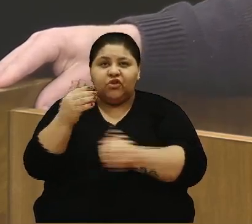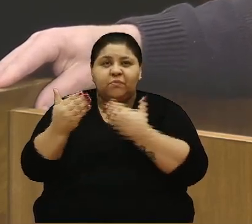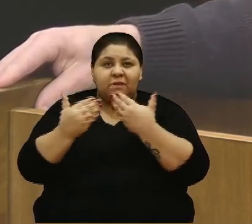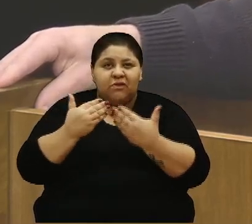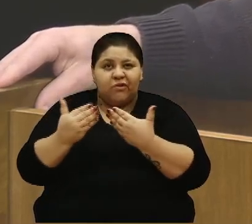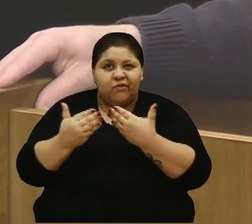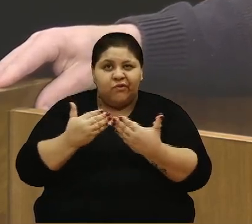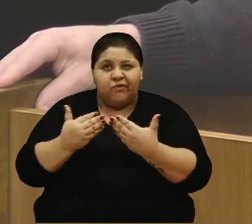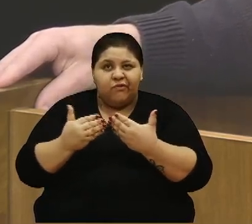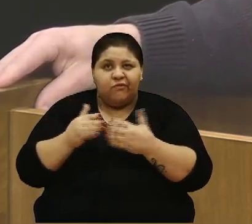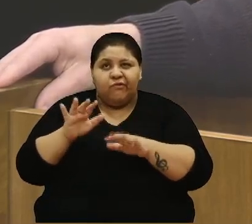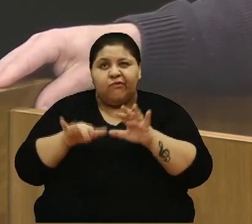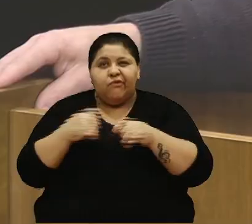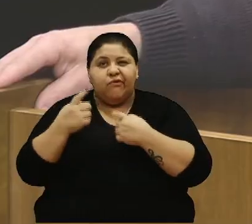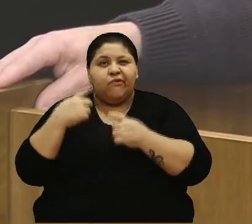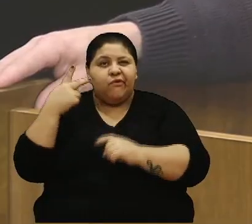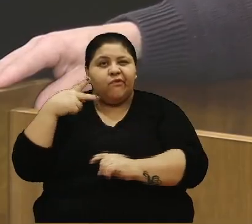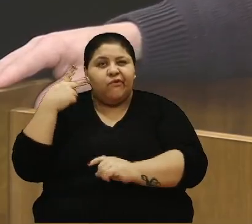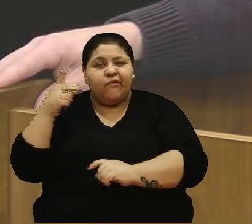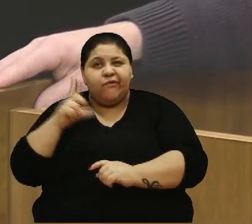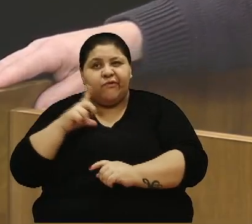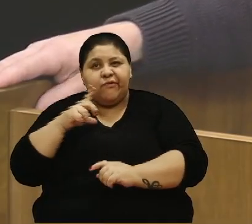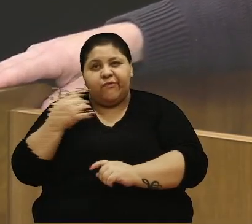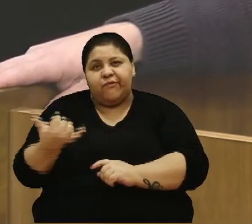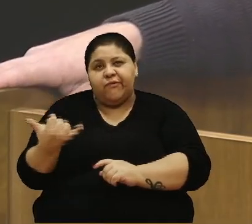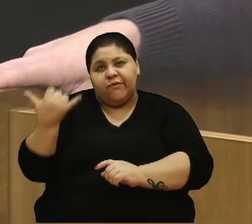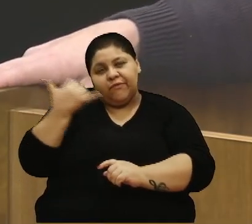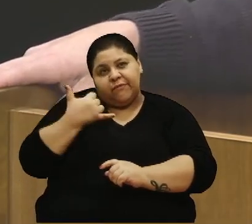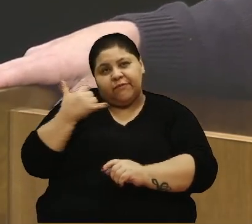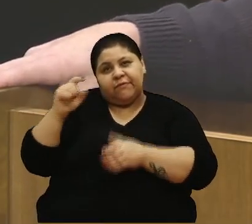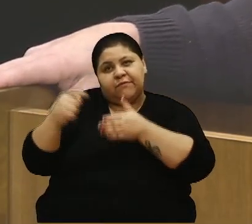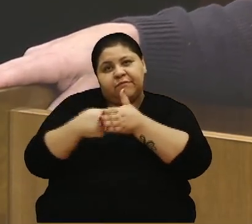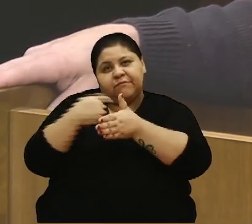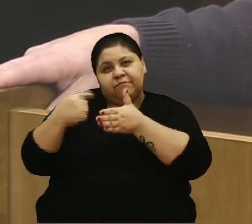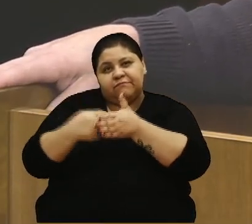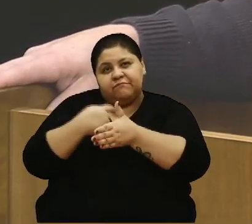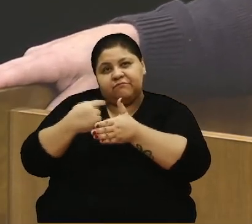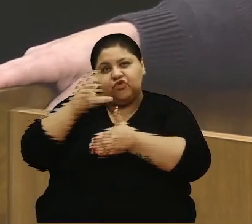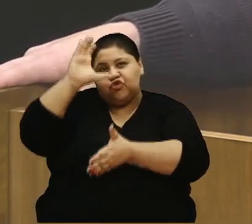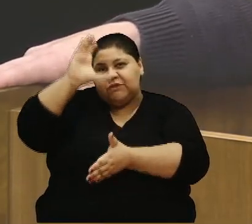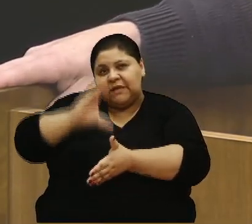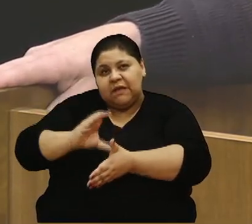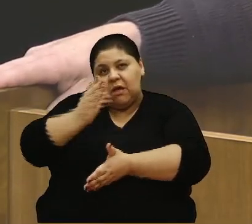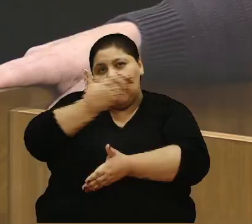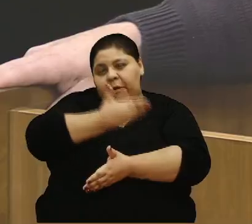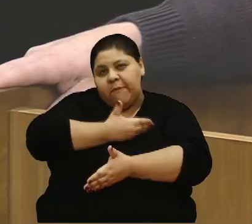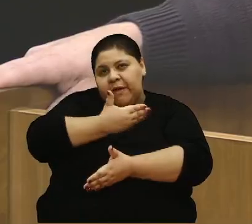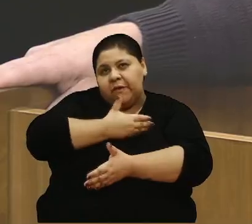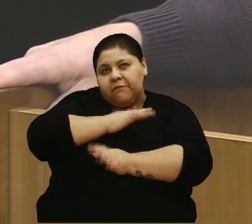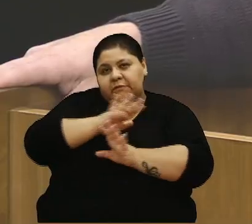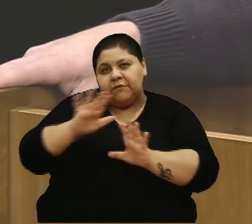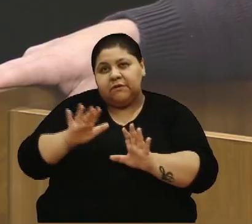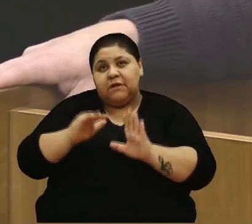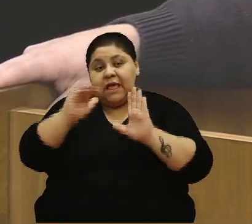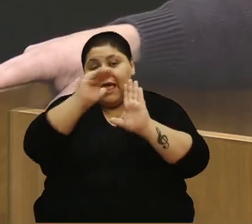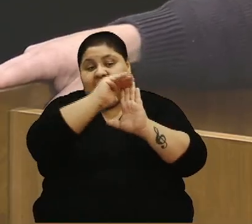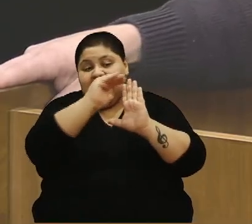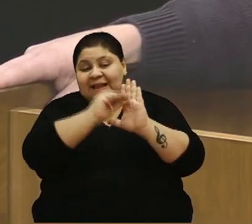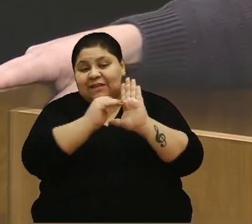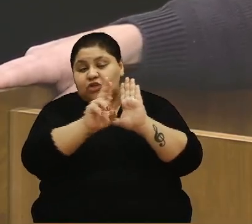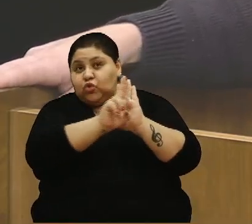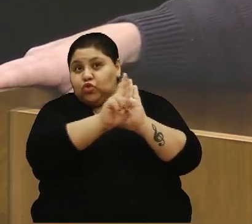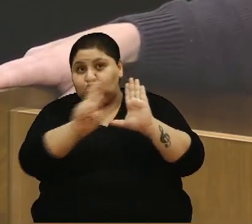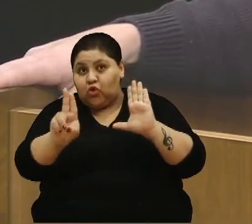que, de repente, alguns vereadores também têm recebido algumas perguntas de algum eleitor ou algum amigo. A lista com os nomes